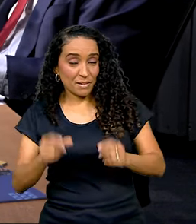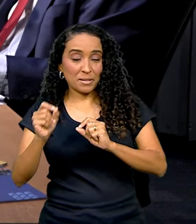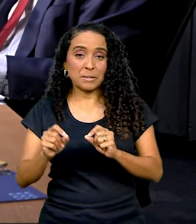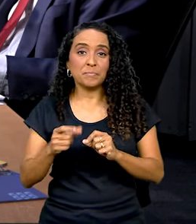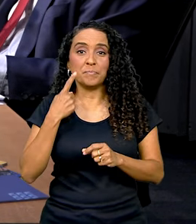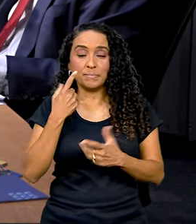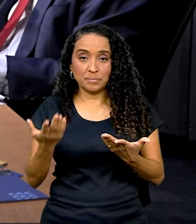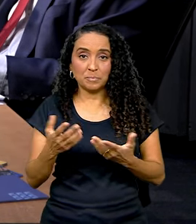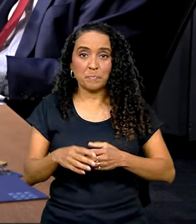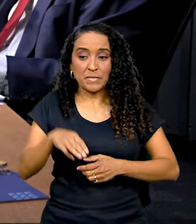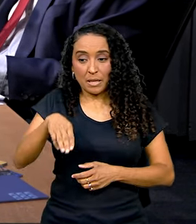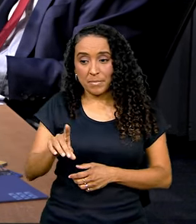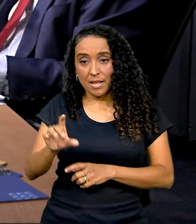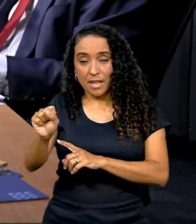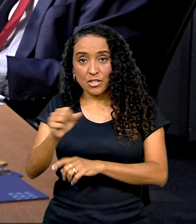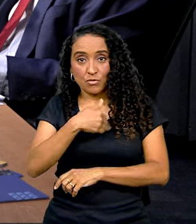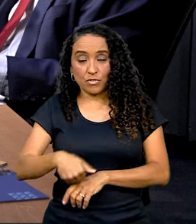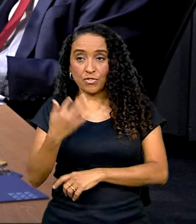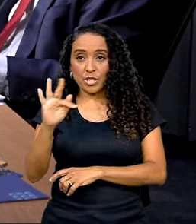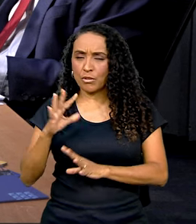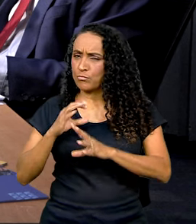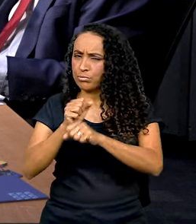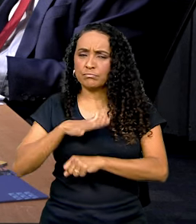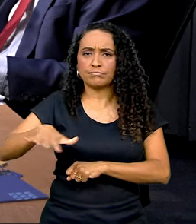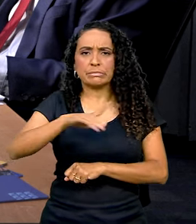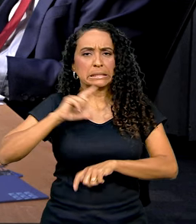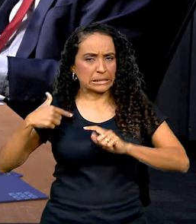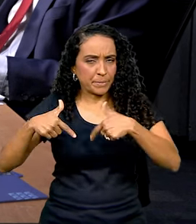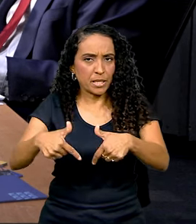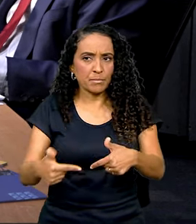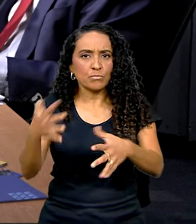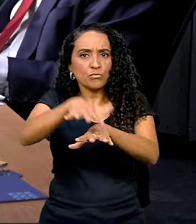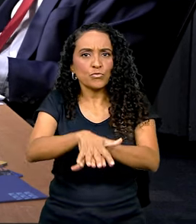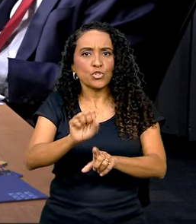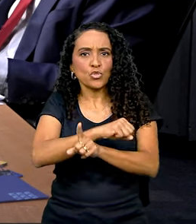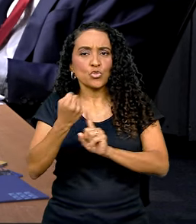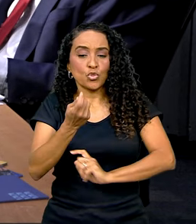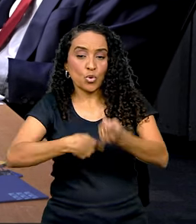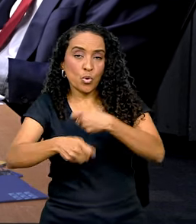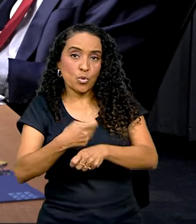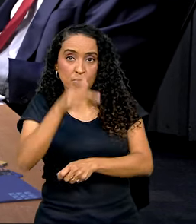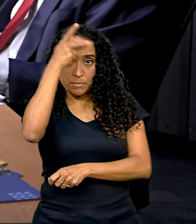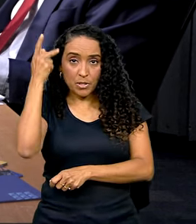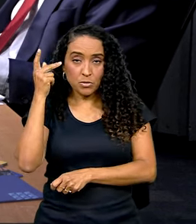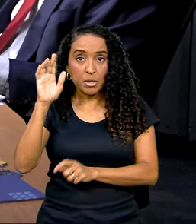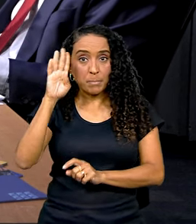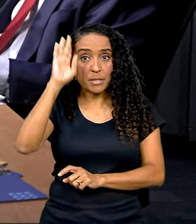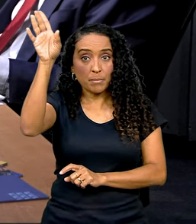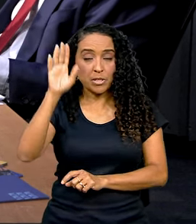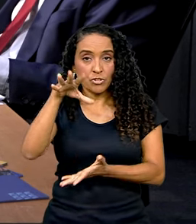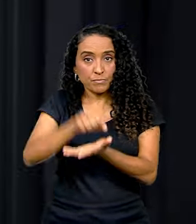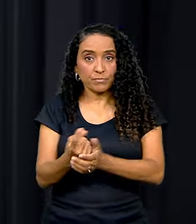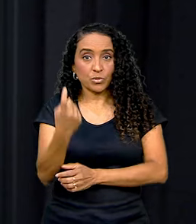agora Ministro Olha só o MDS o Governo Federal como um todo Tem trabalhado paraa inclusão socioeconômica das pessoas especialmente